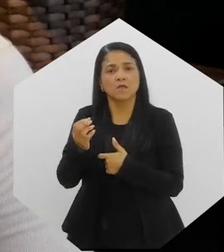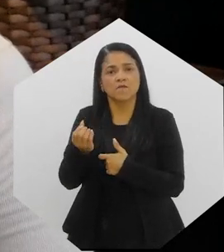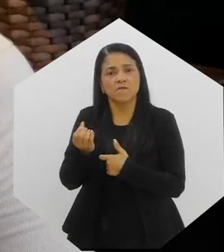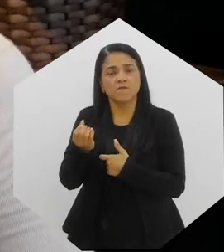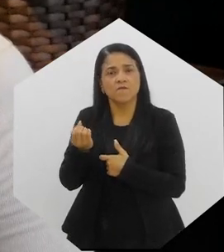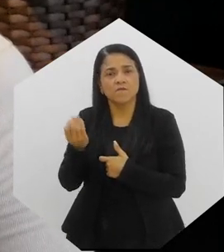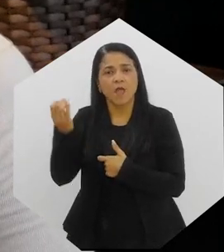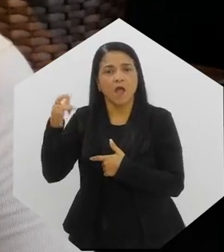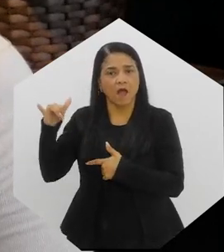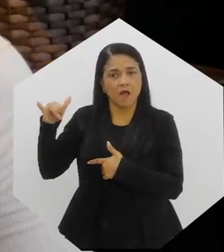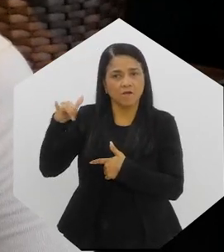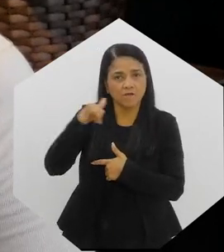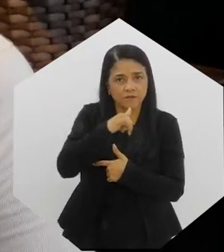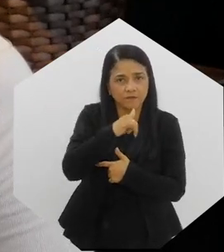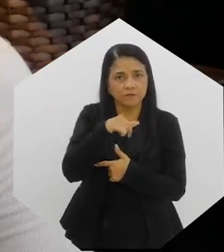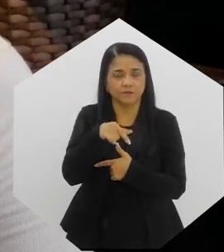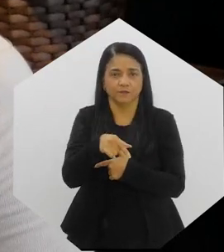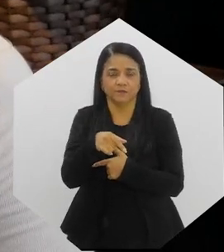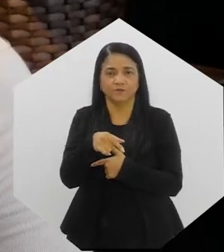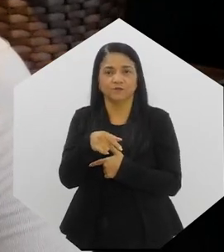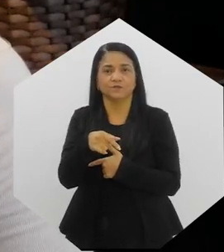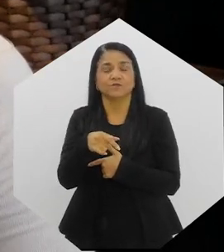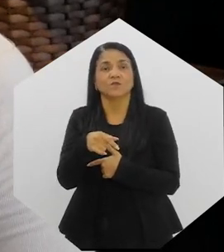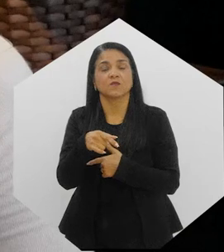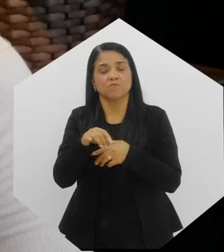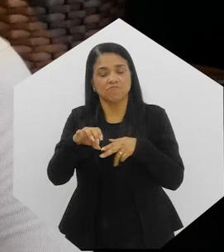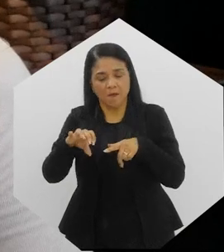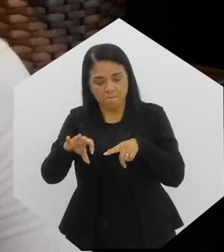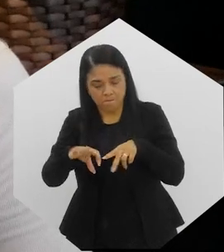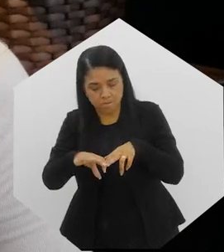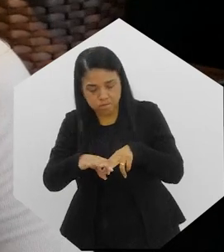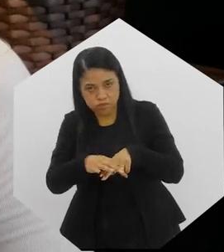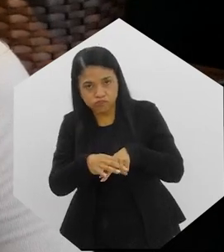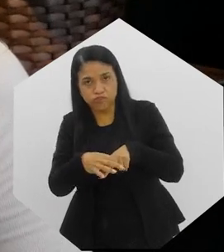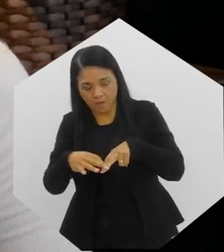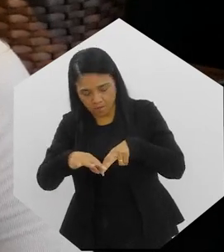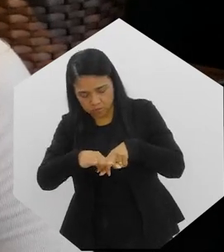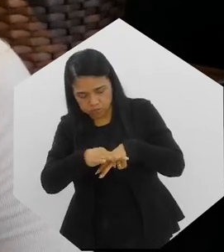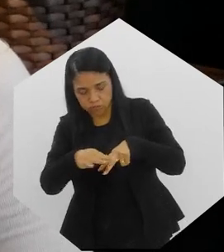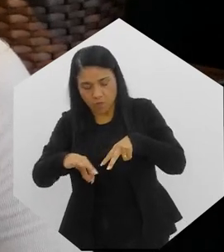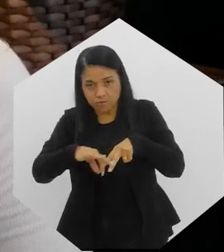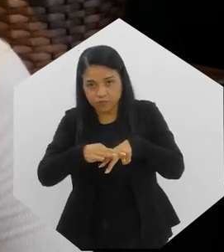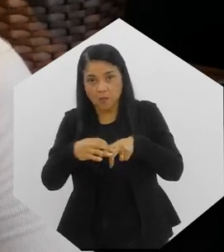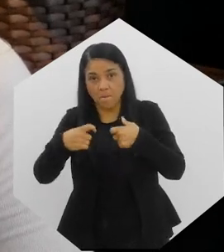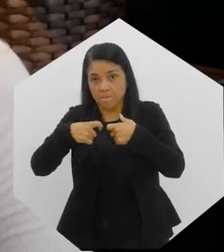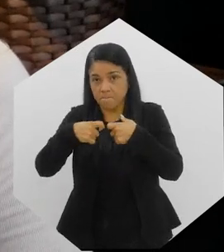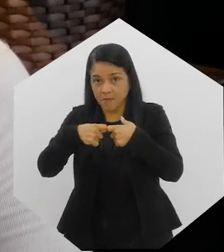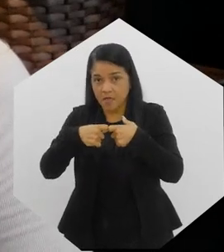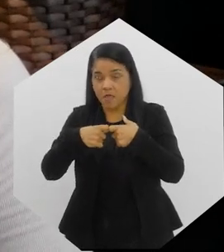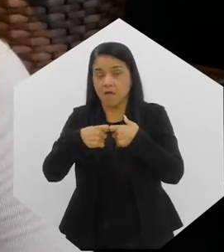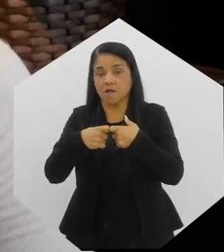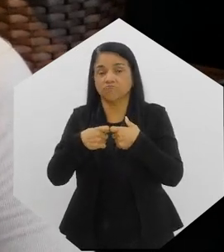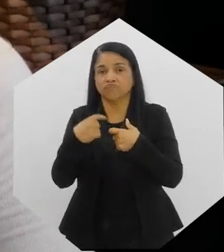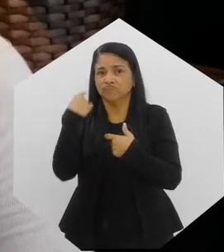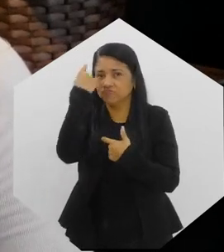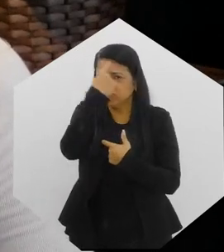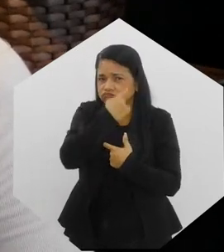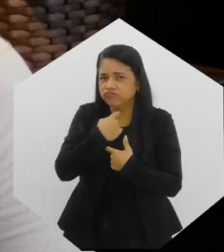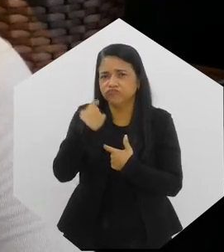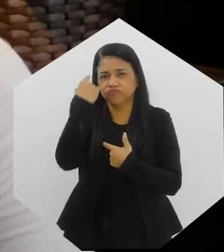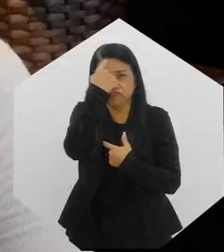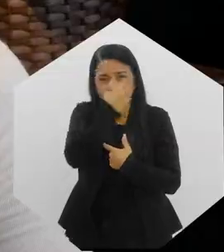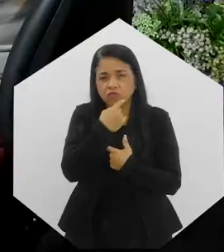né, de avião, muita gente coloca aí a meia para viajar. De avião, quando a viagem é muito longa. Isso também depende?